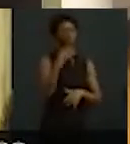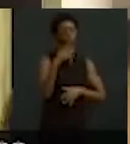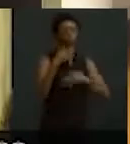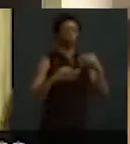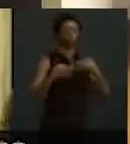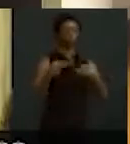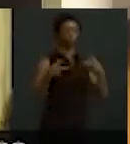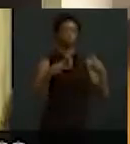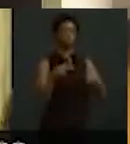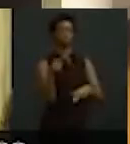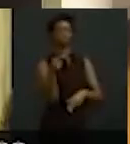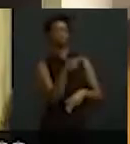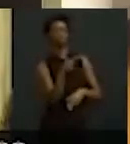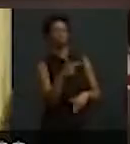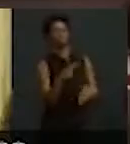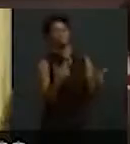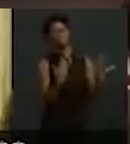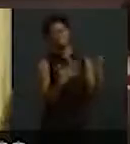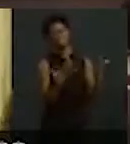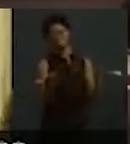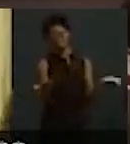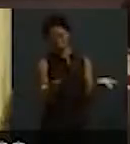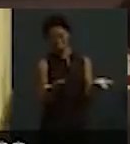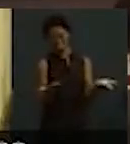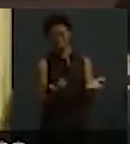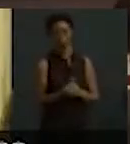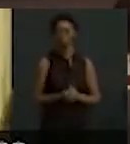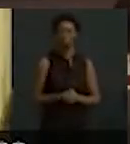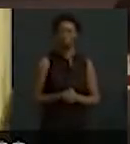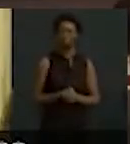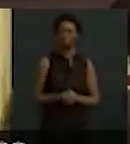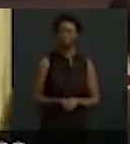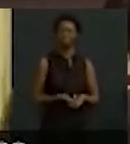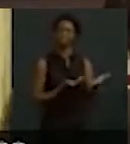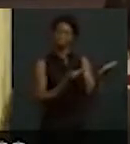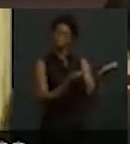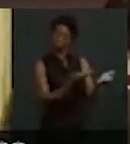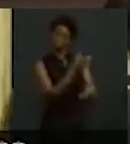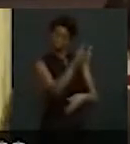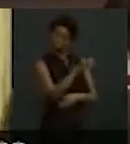justiça, como a nossa homenageada. Nossa agraciada